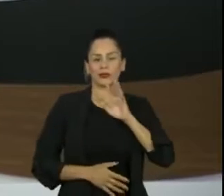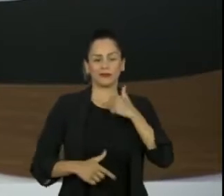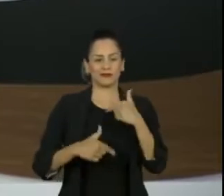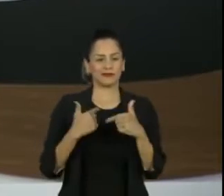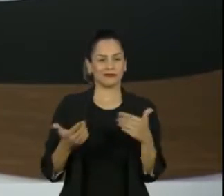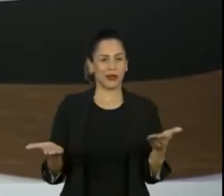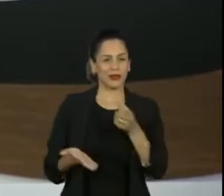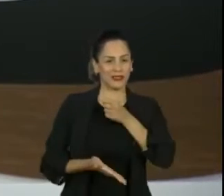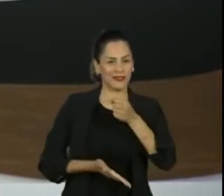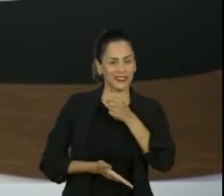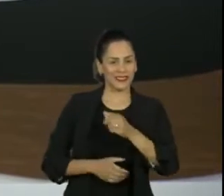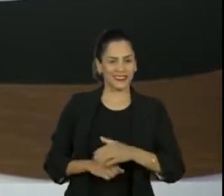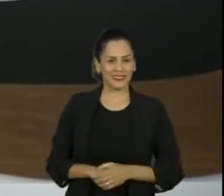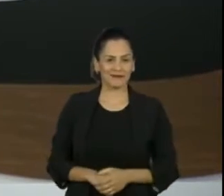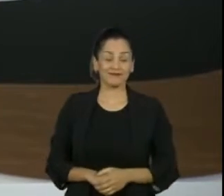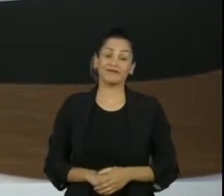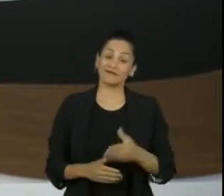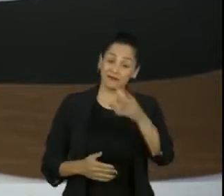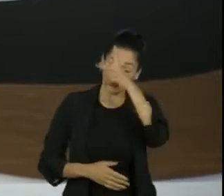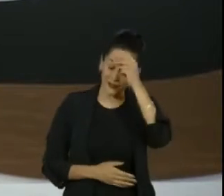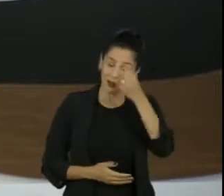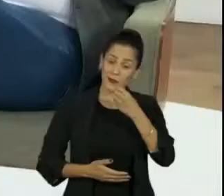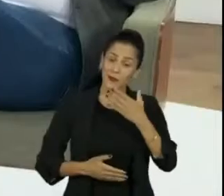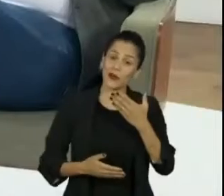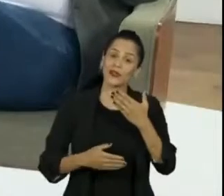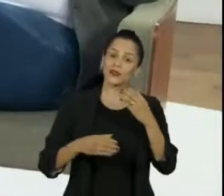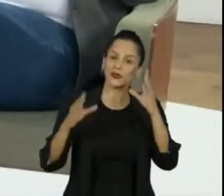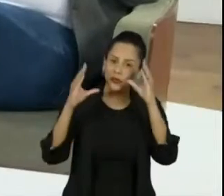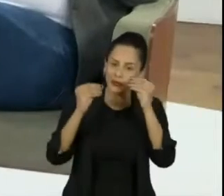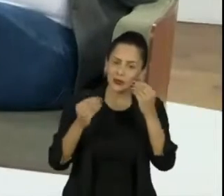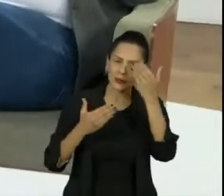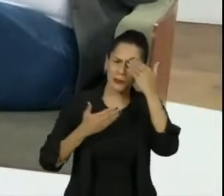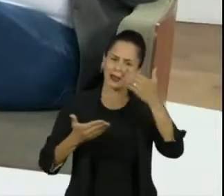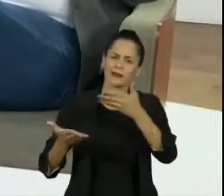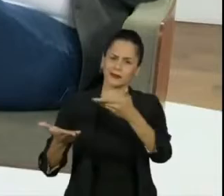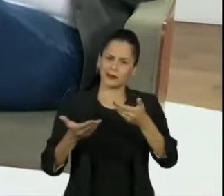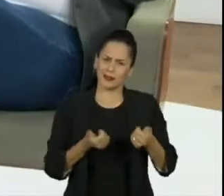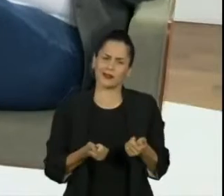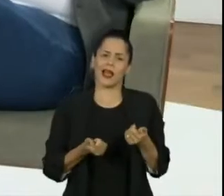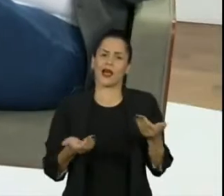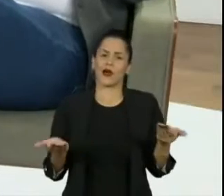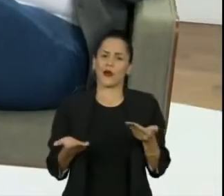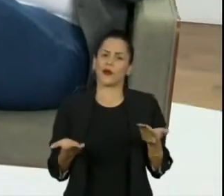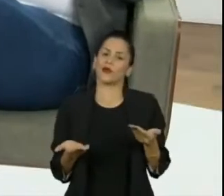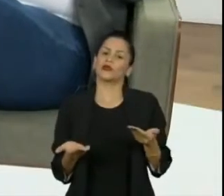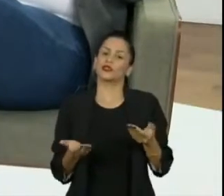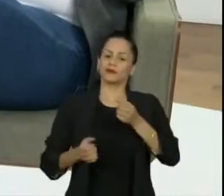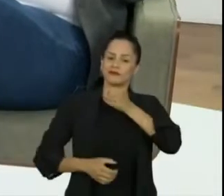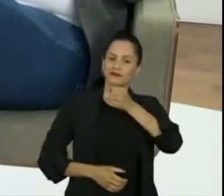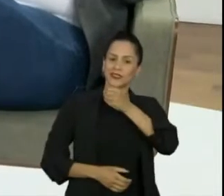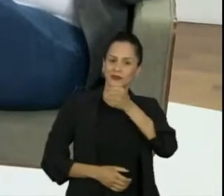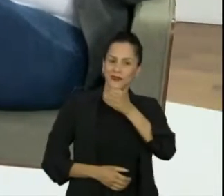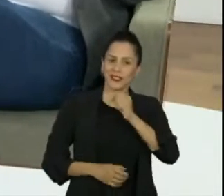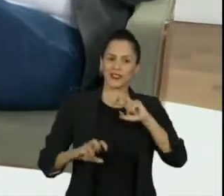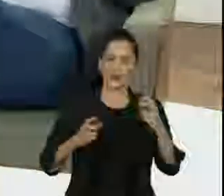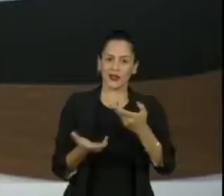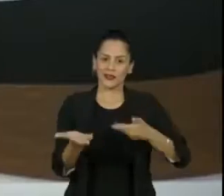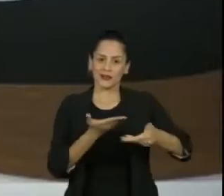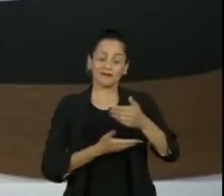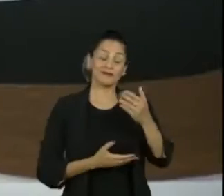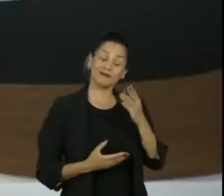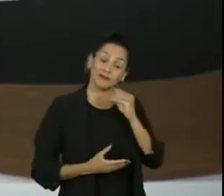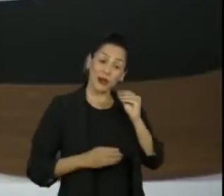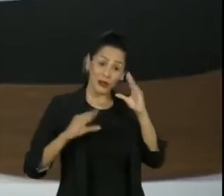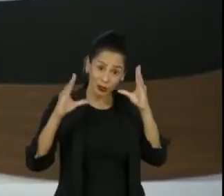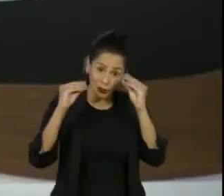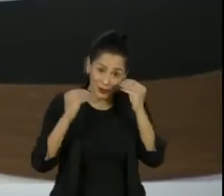Prefeito, boa noite. Obrigada por ter aceitado o nosso convite para estar aqui no Roda Viva nesta noite. Boa noite, muito obrigado pelo convite. Prefeito, o